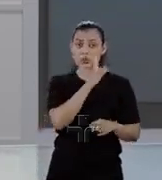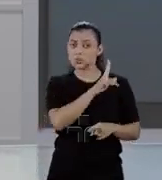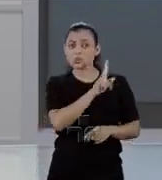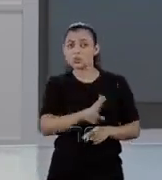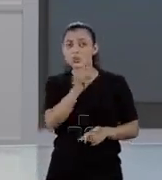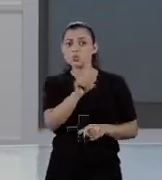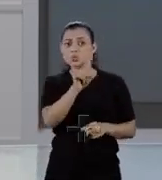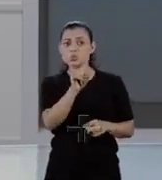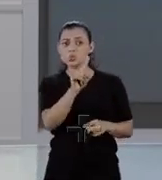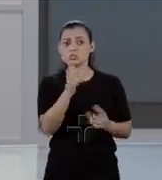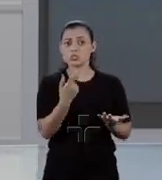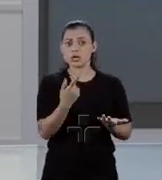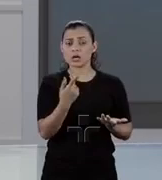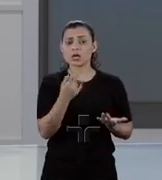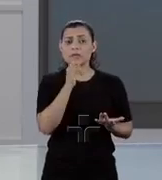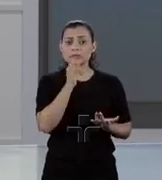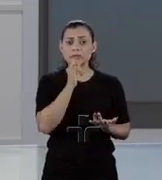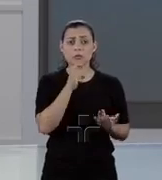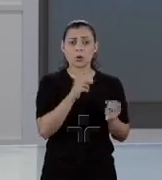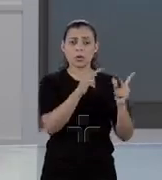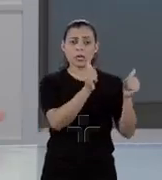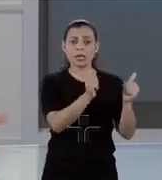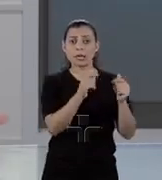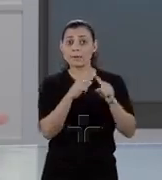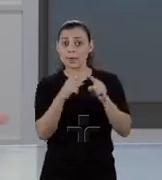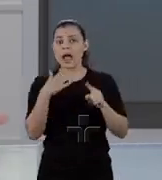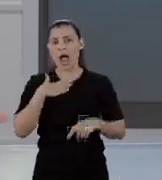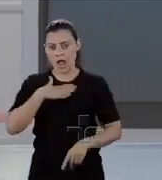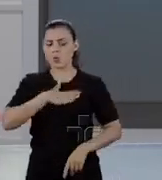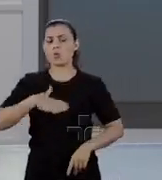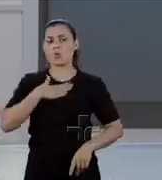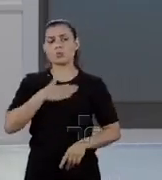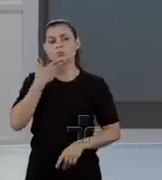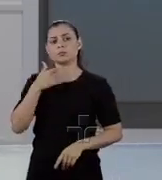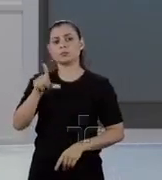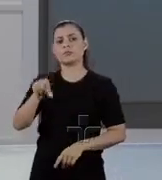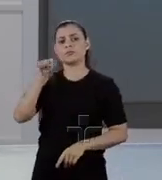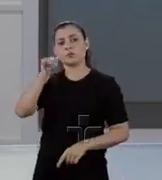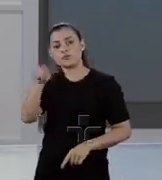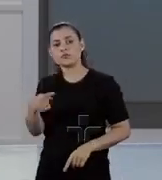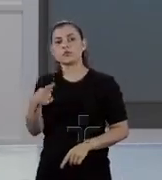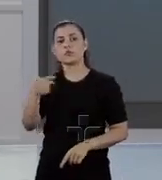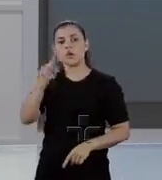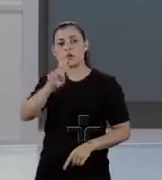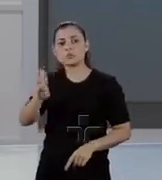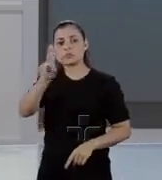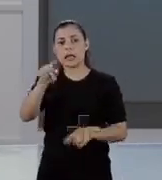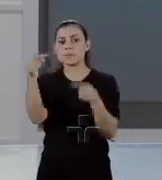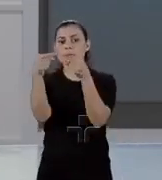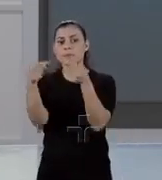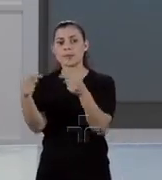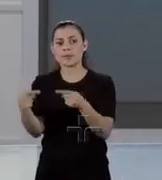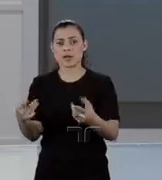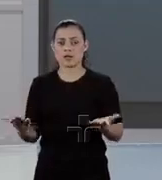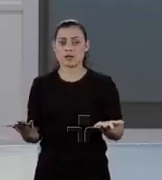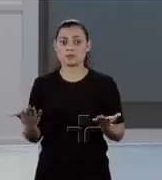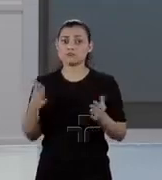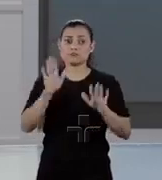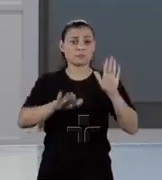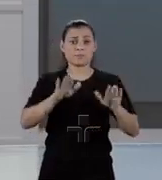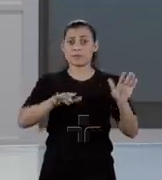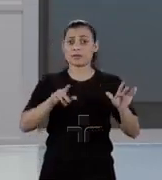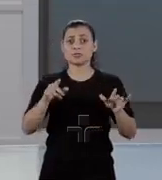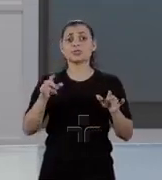vai pôr uma vírgula, porque ela mesma sabe que o que ela está dizendo, o efeito vai ser contrário. Então, me parece que o maior risco está nos